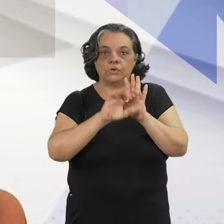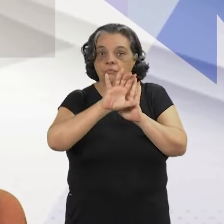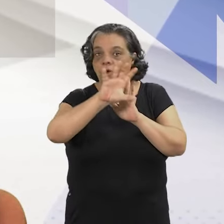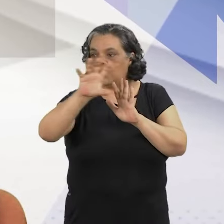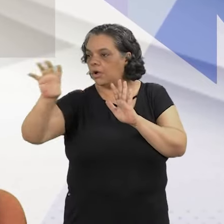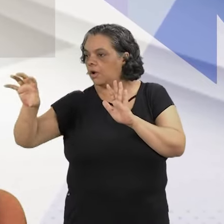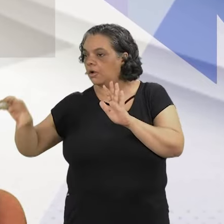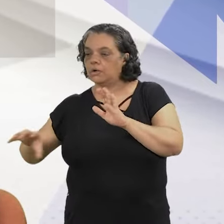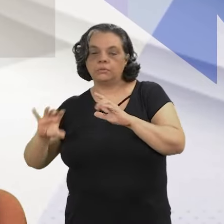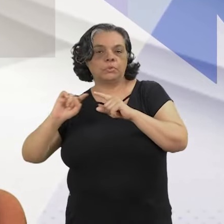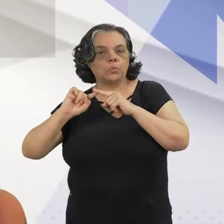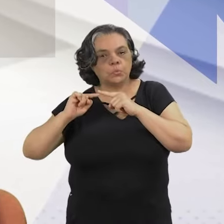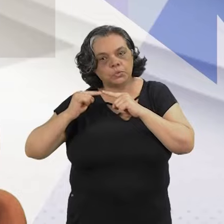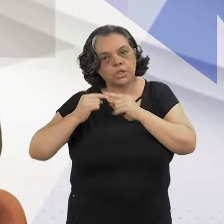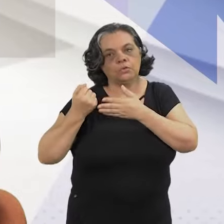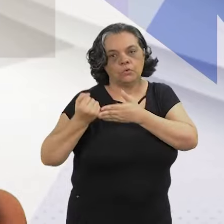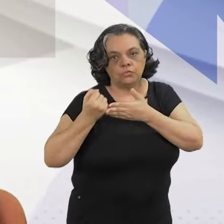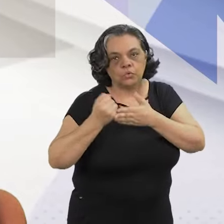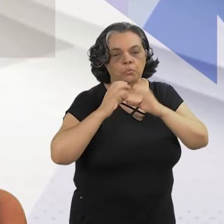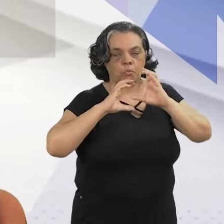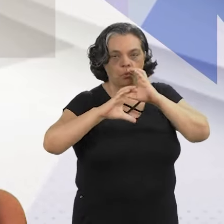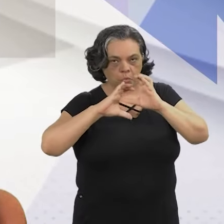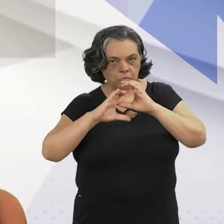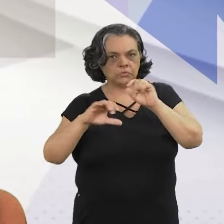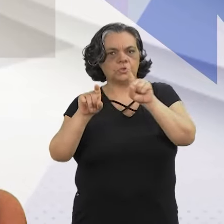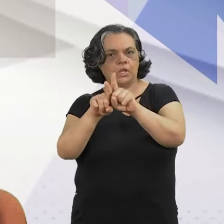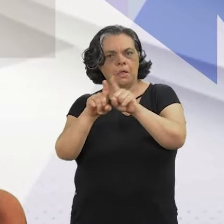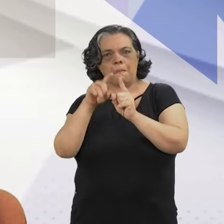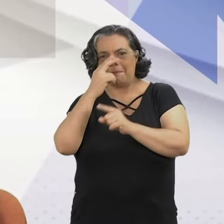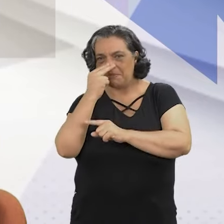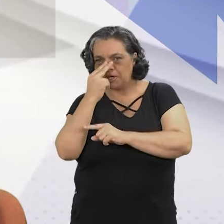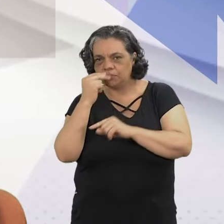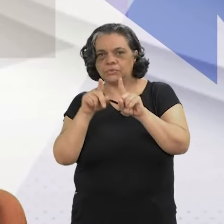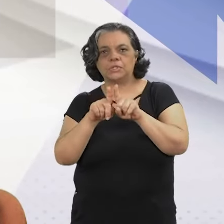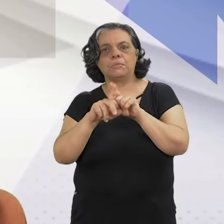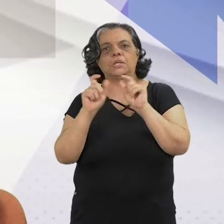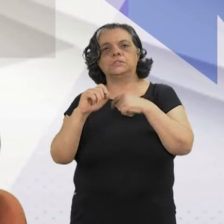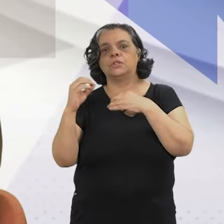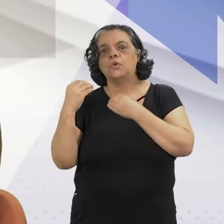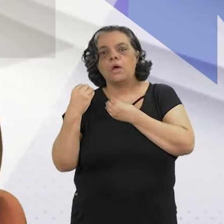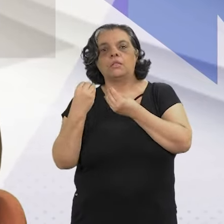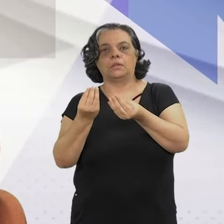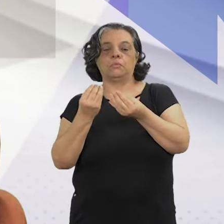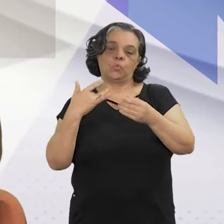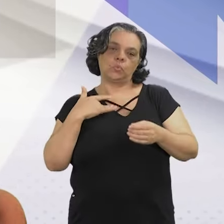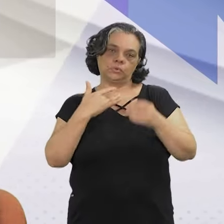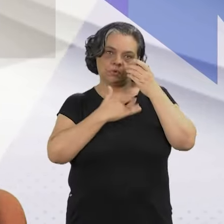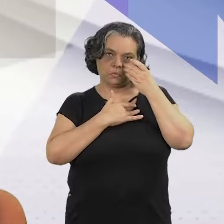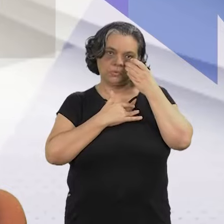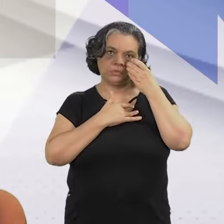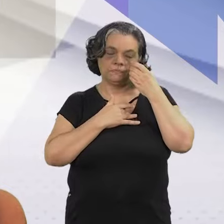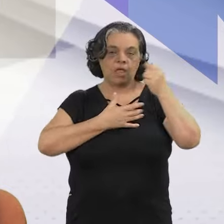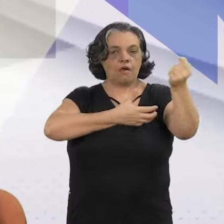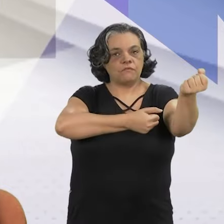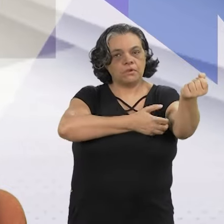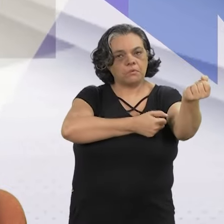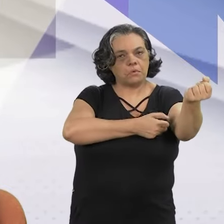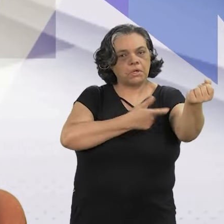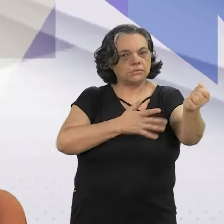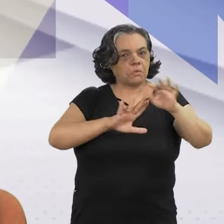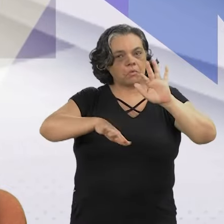áreas para atender a comunidade comunicando também né Mesmo que seja através de um atendimento com saúde né aferindo uma